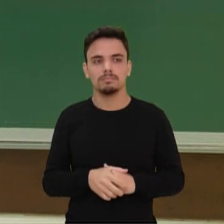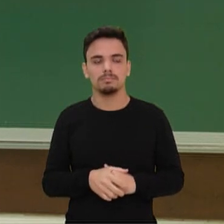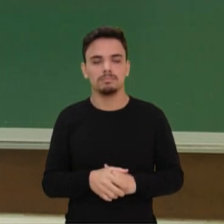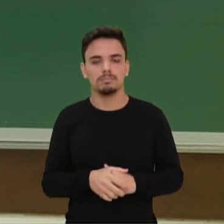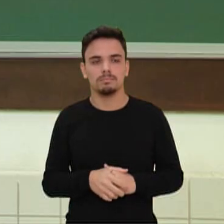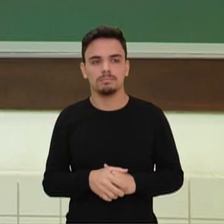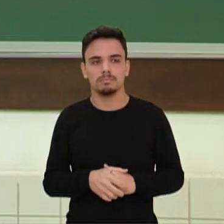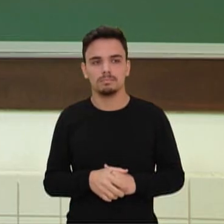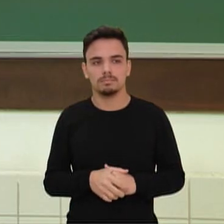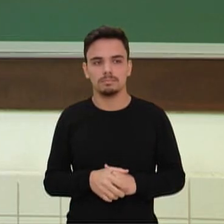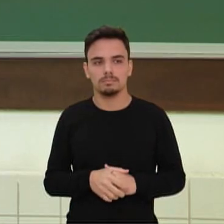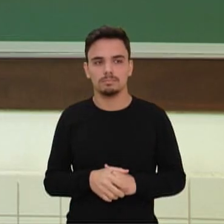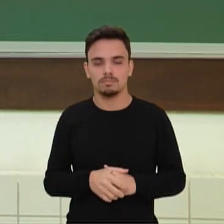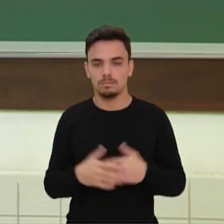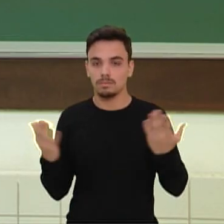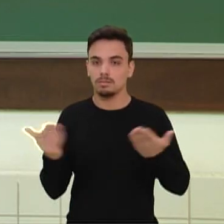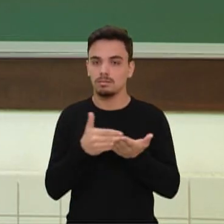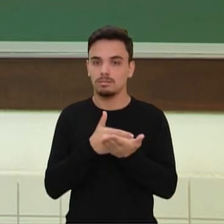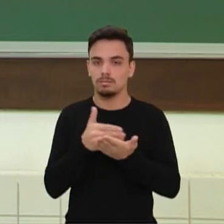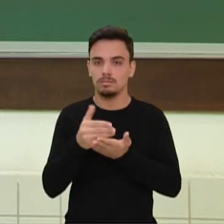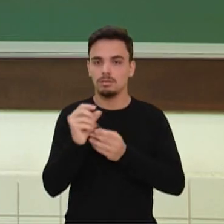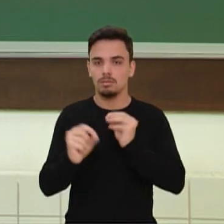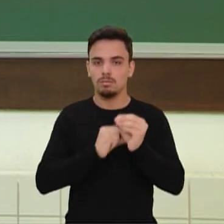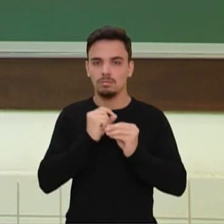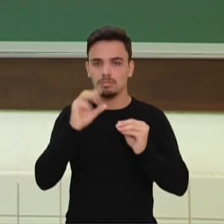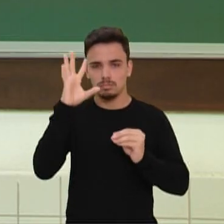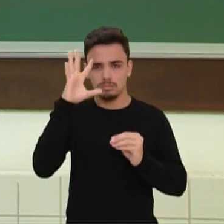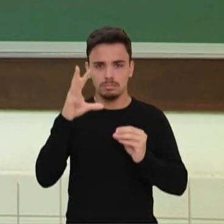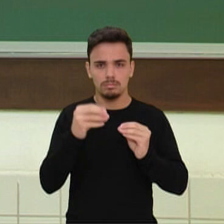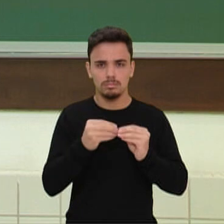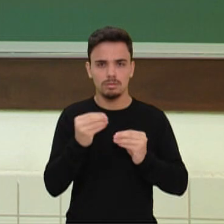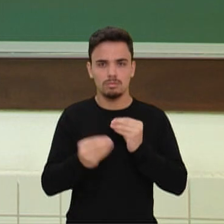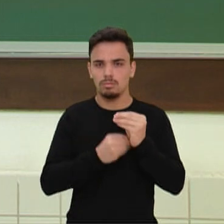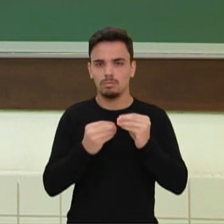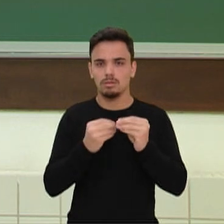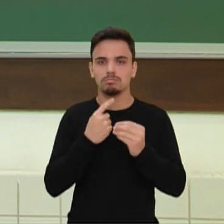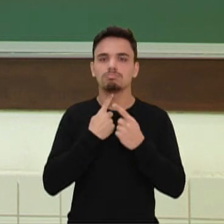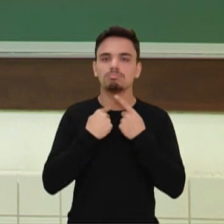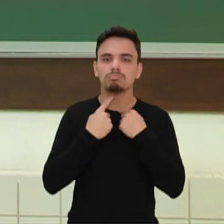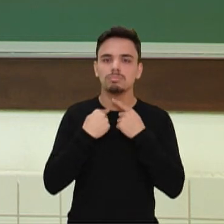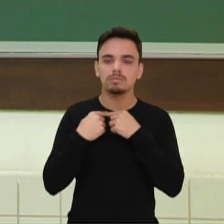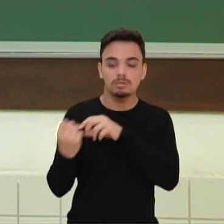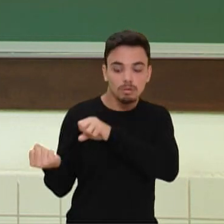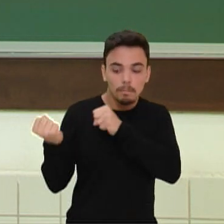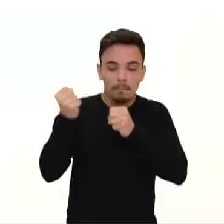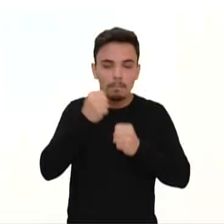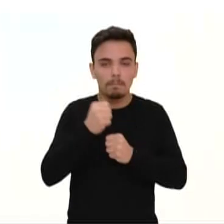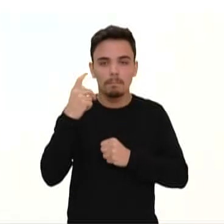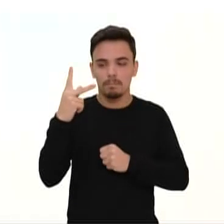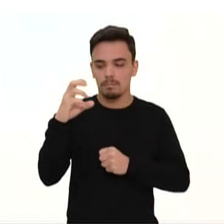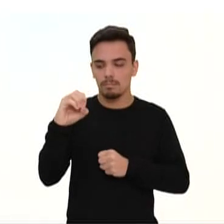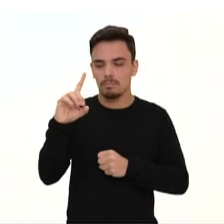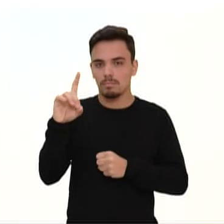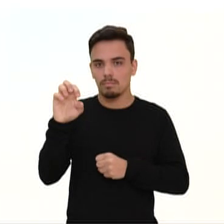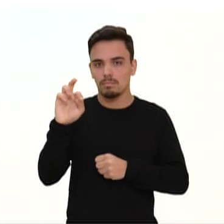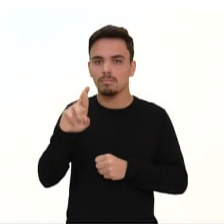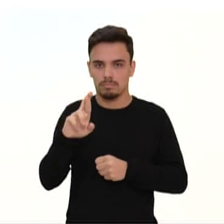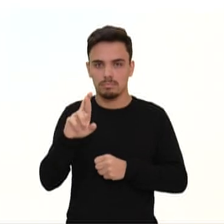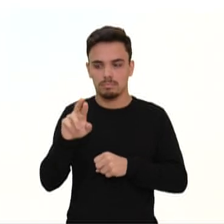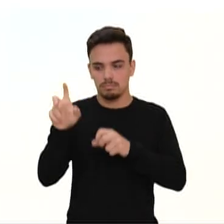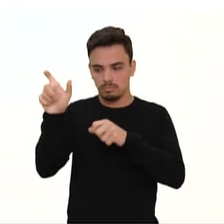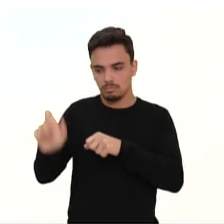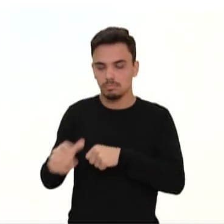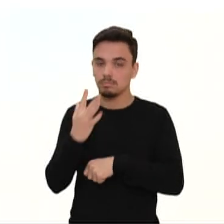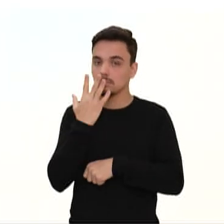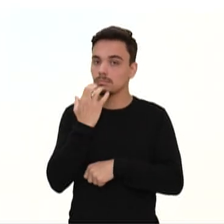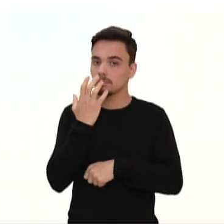Então, vamos começar a tentar entender o que é a vontade de poder segundo Nietzsche. Então, a